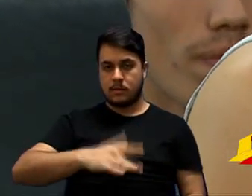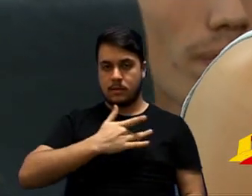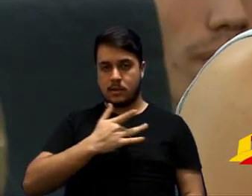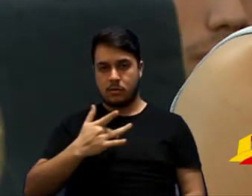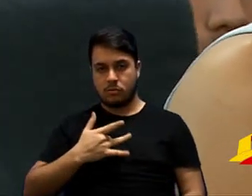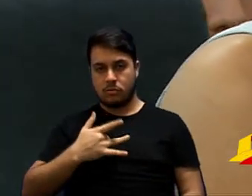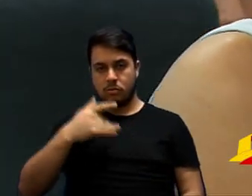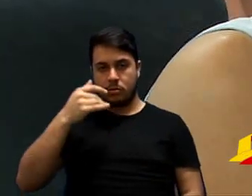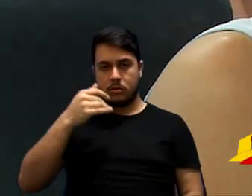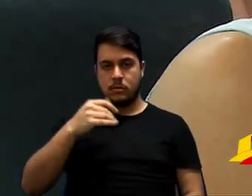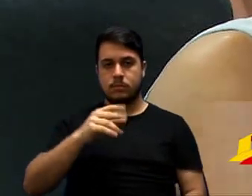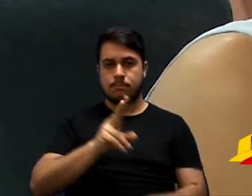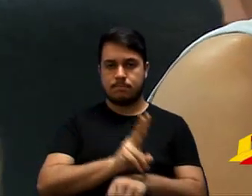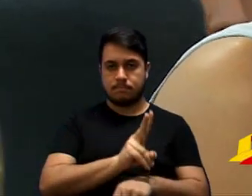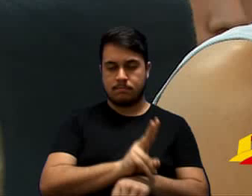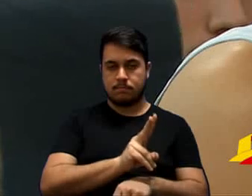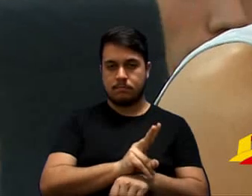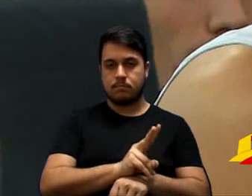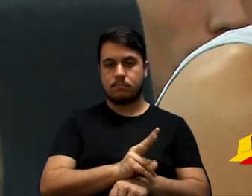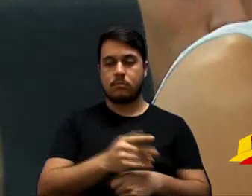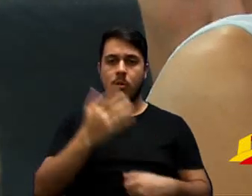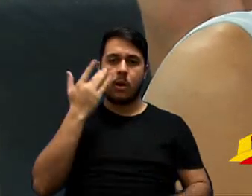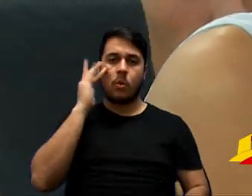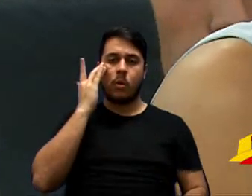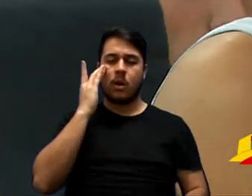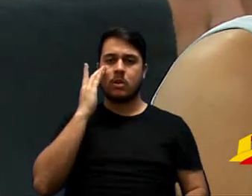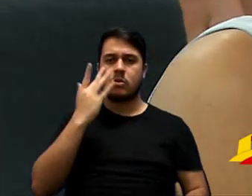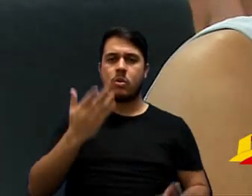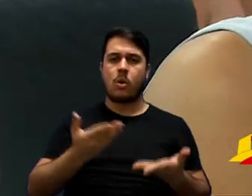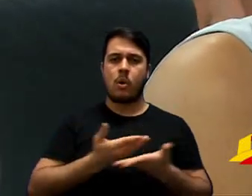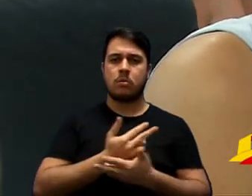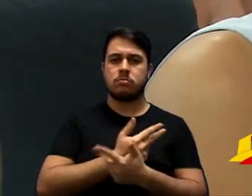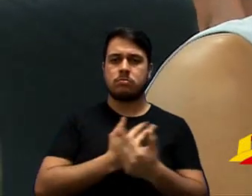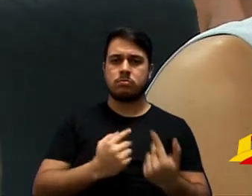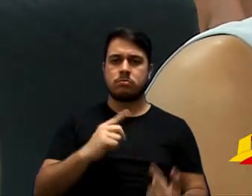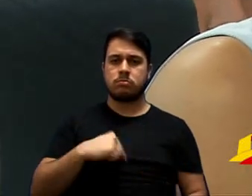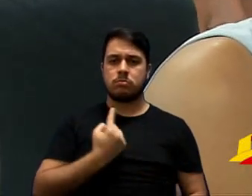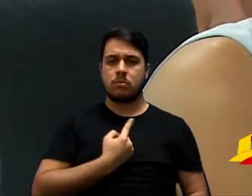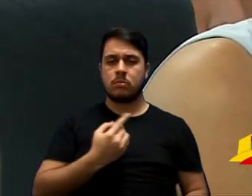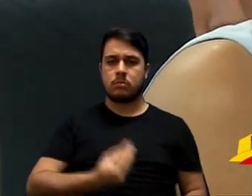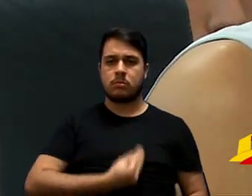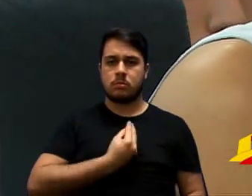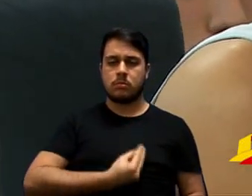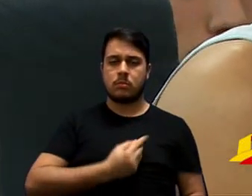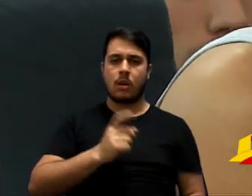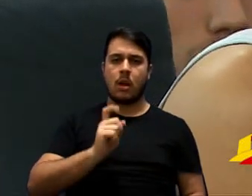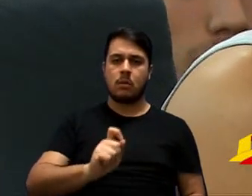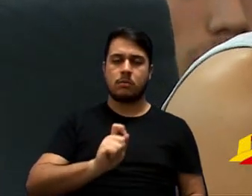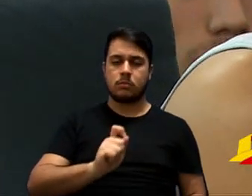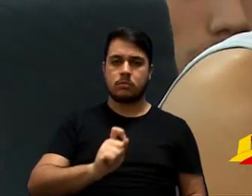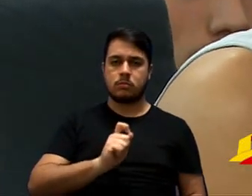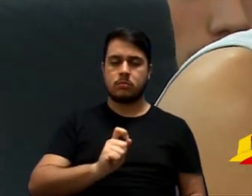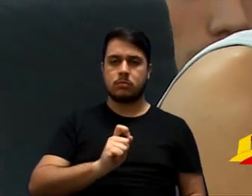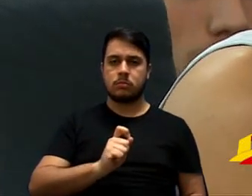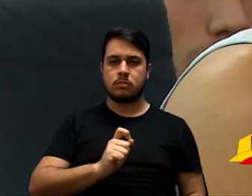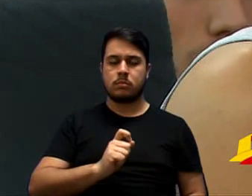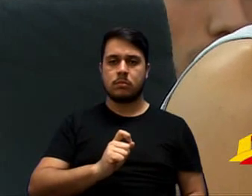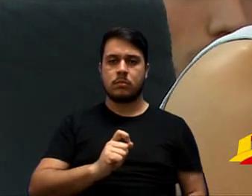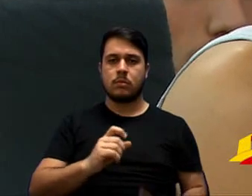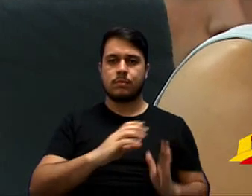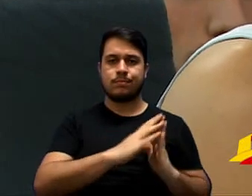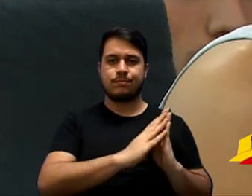saúde eu acho que tudo que a gente vive hoje no brasil e no mundo é um pouco do reflexo de uma cultura